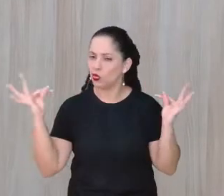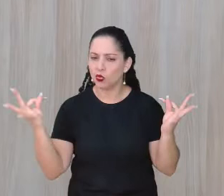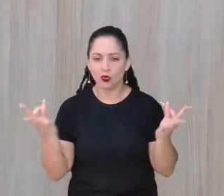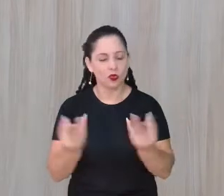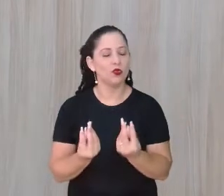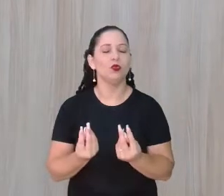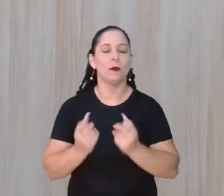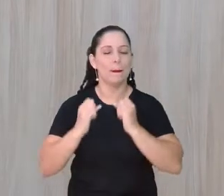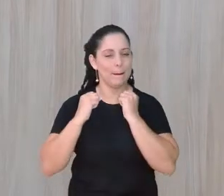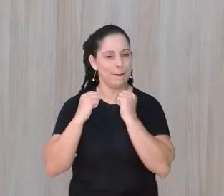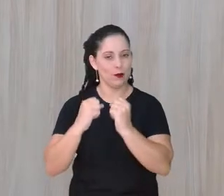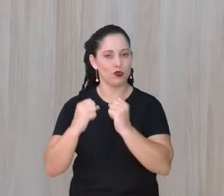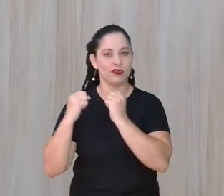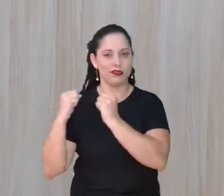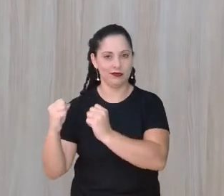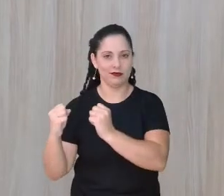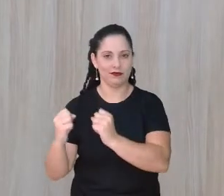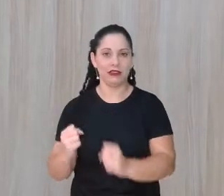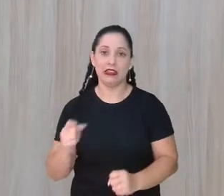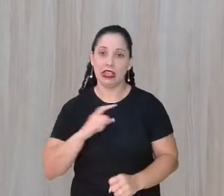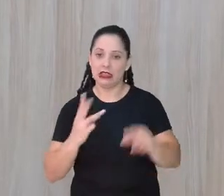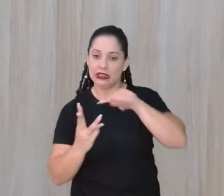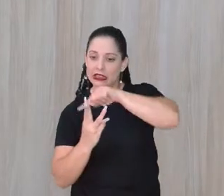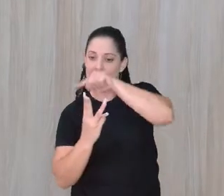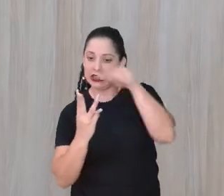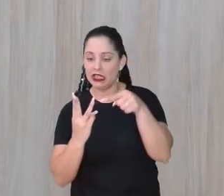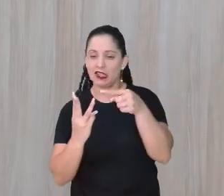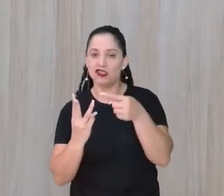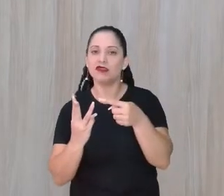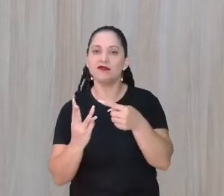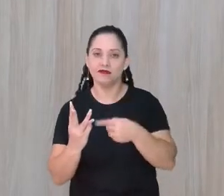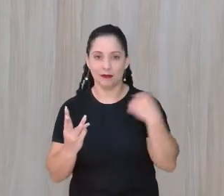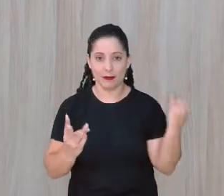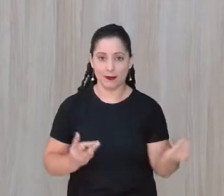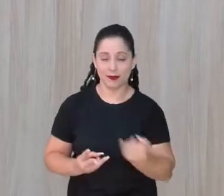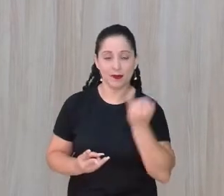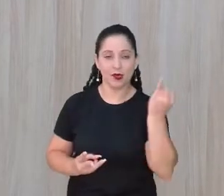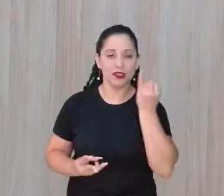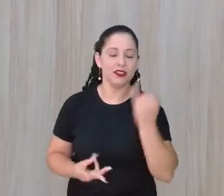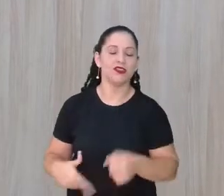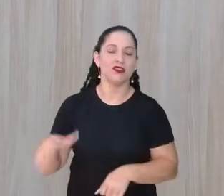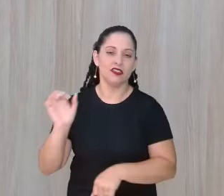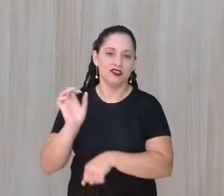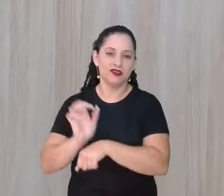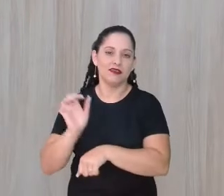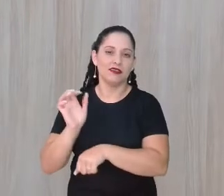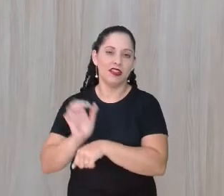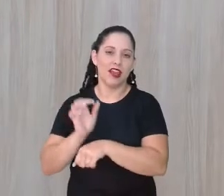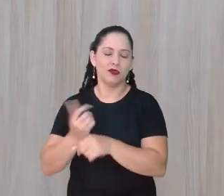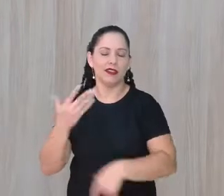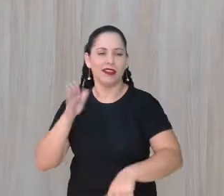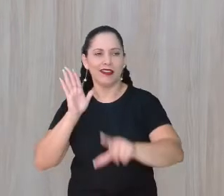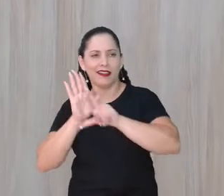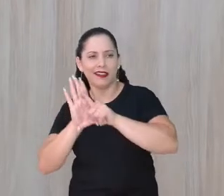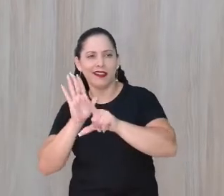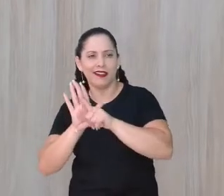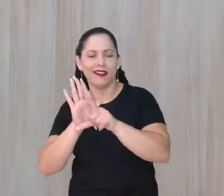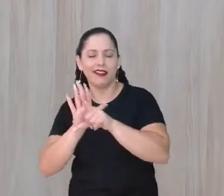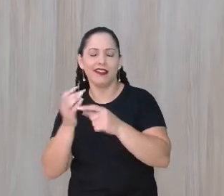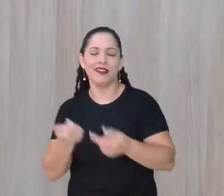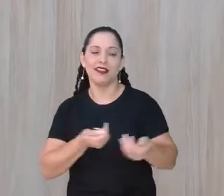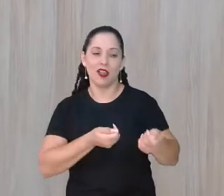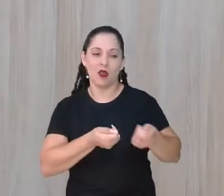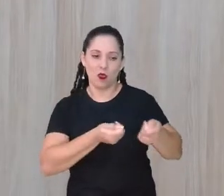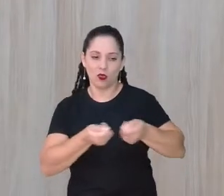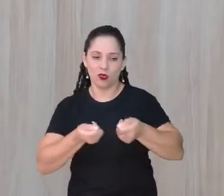3 pessoas ali, né, como representantes do Estado, responsáveis ali pelas leis, né, por